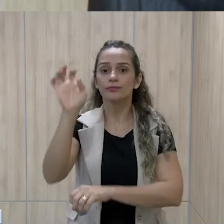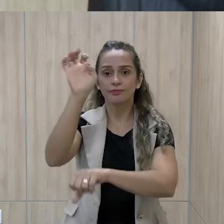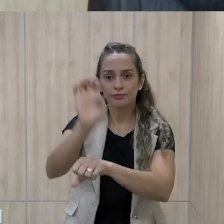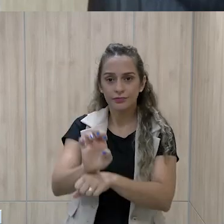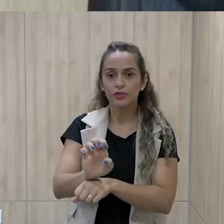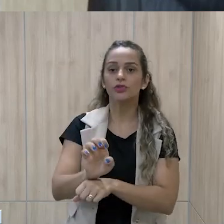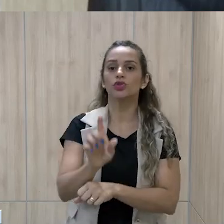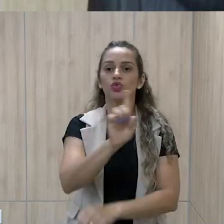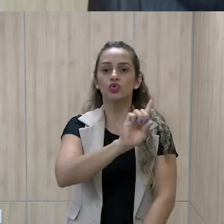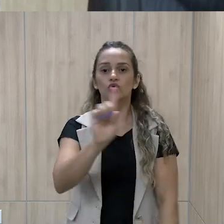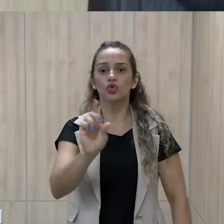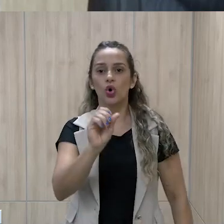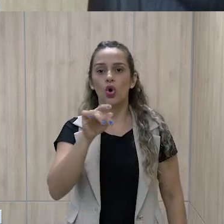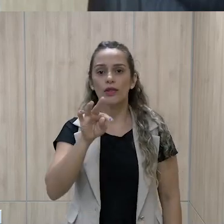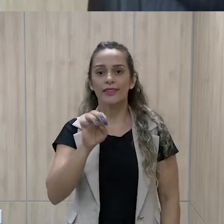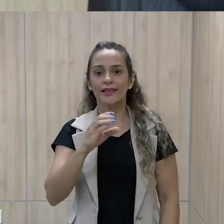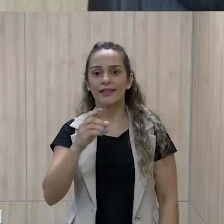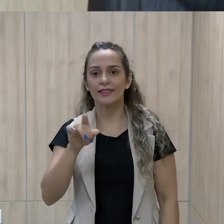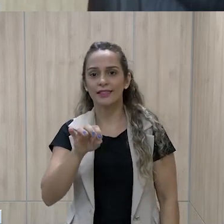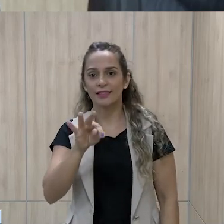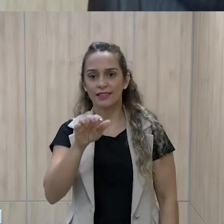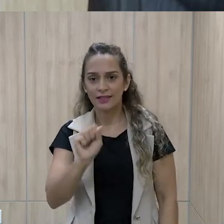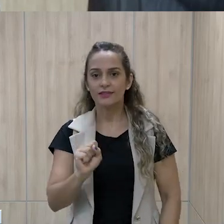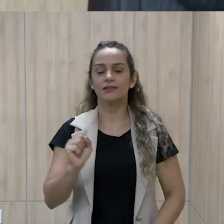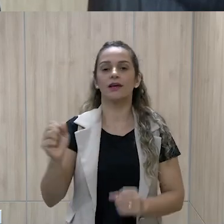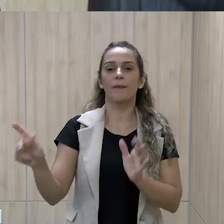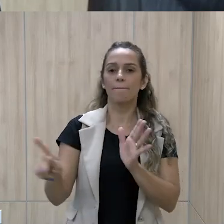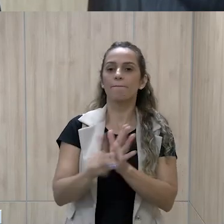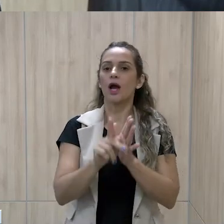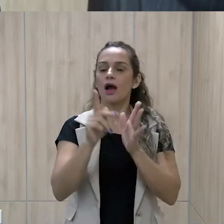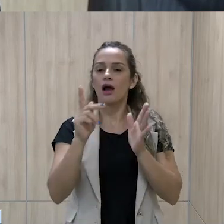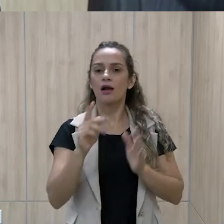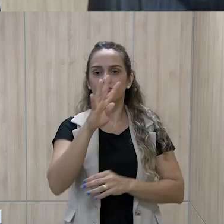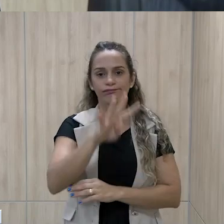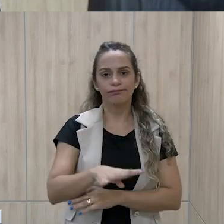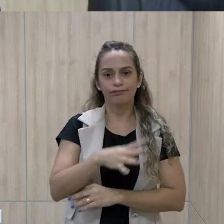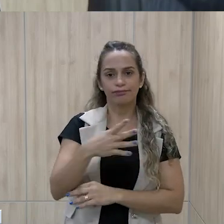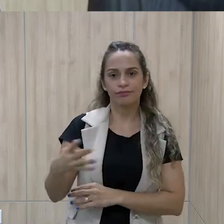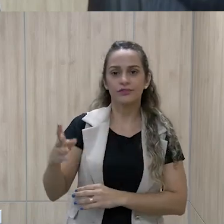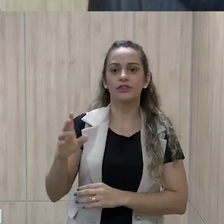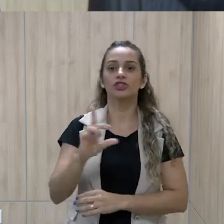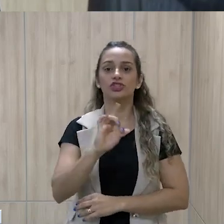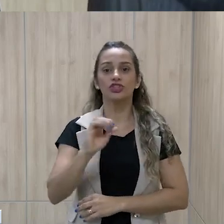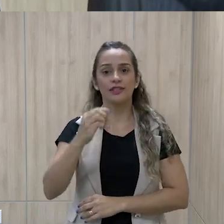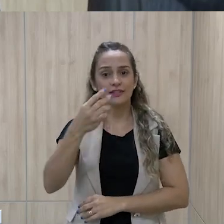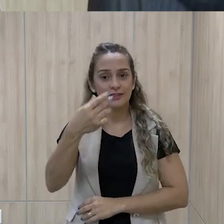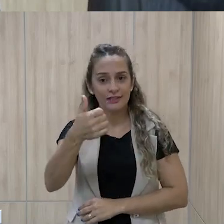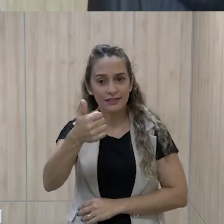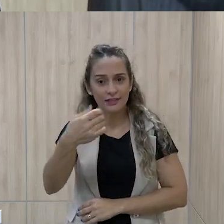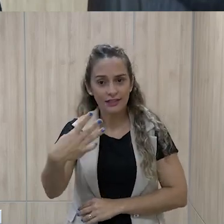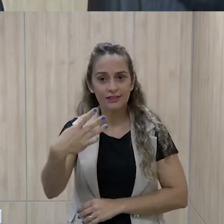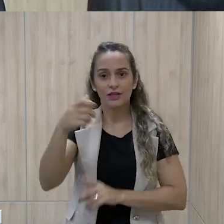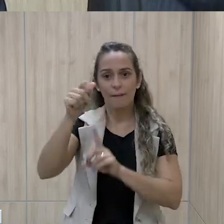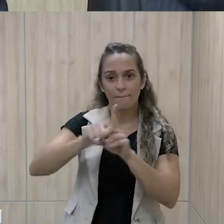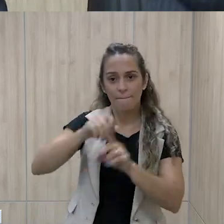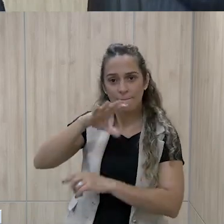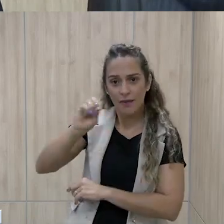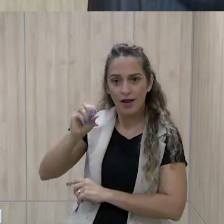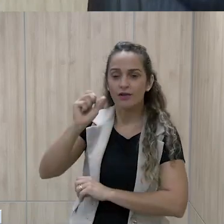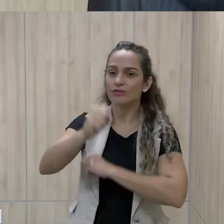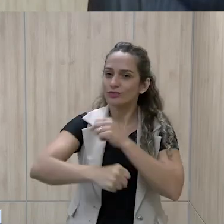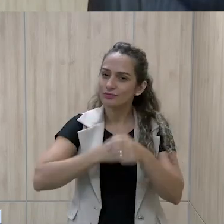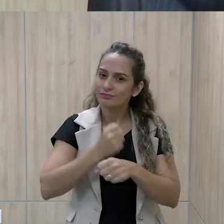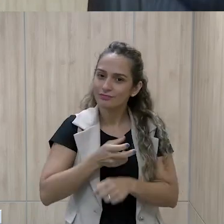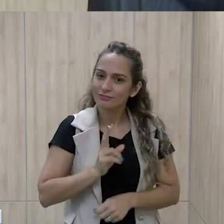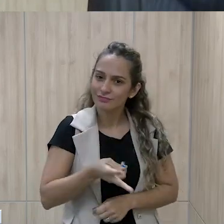institui o dia Estadual dos outecnista no calendário Oficial do Estado a ser comemorado no dia 13 de Maio de cada ano